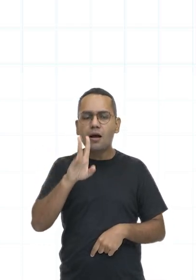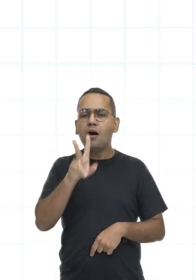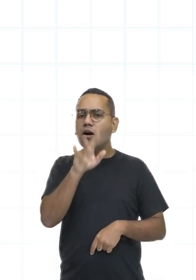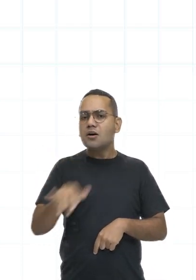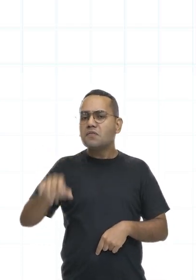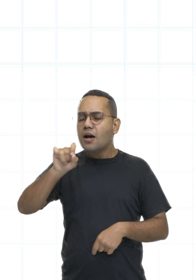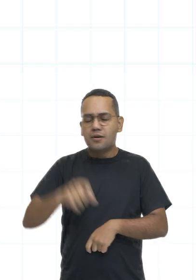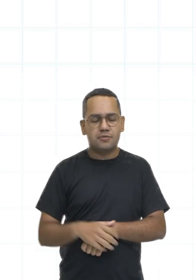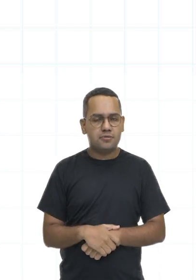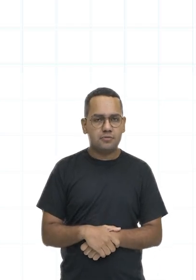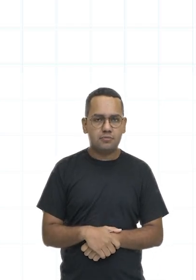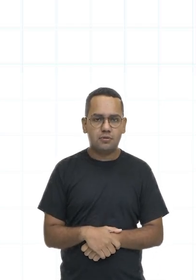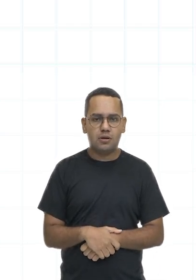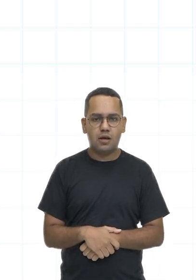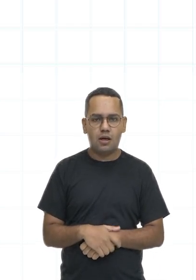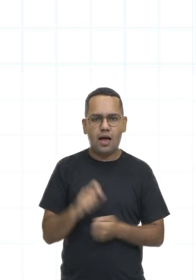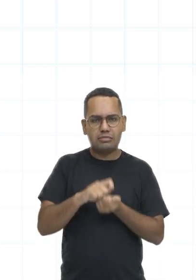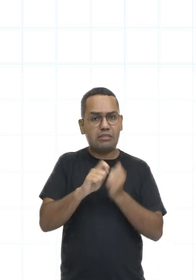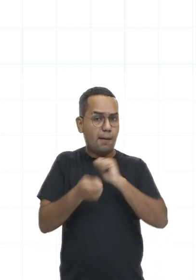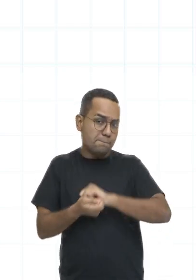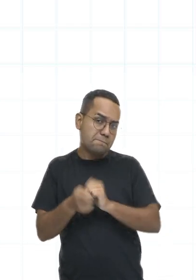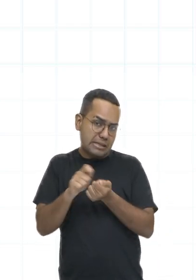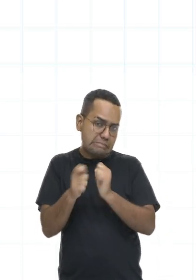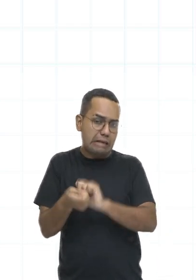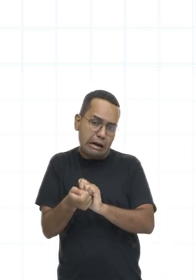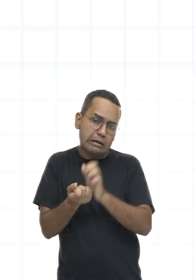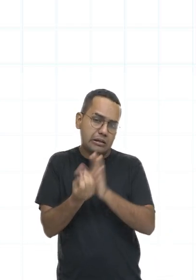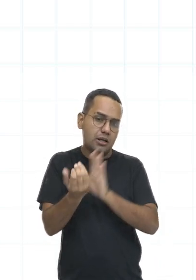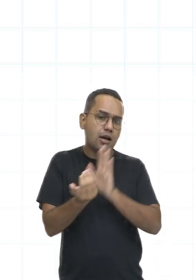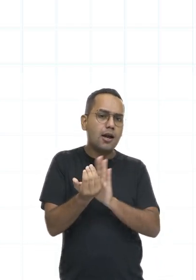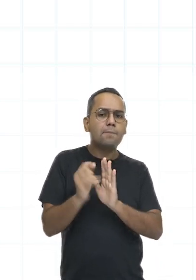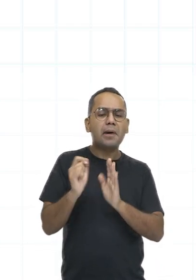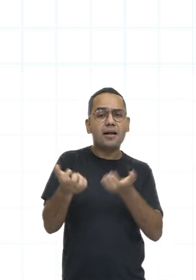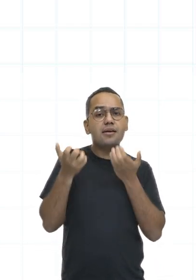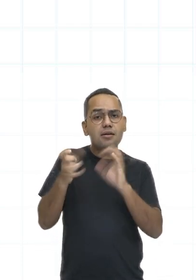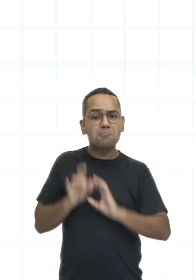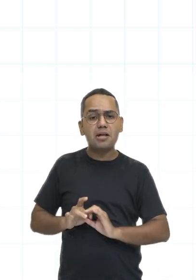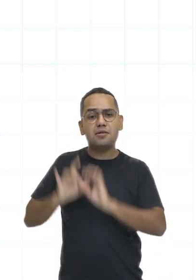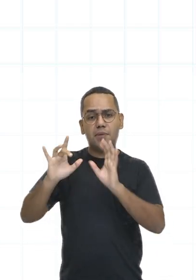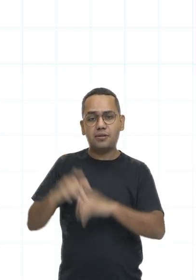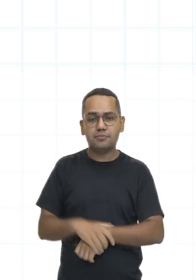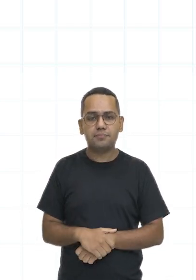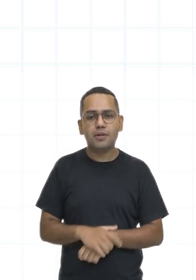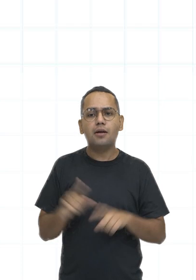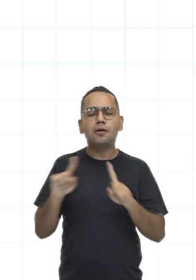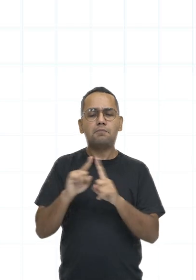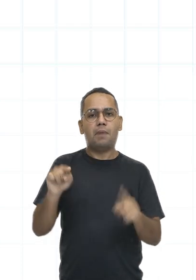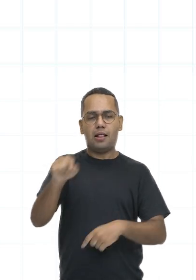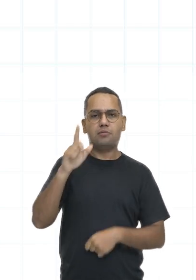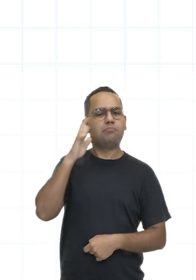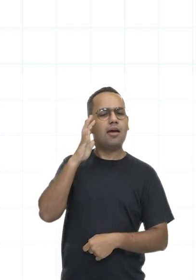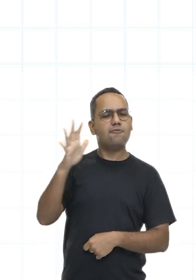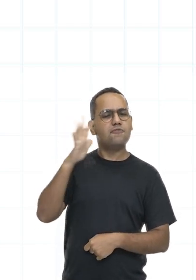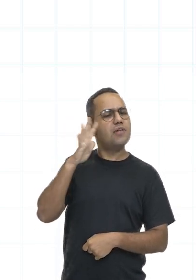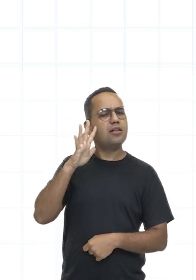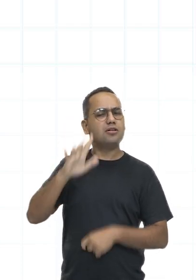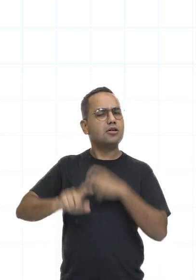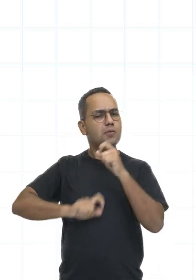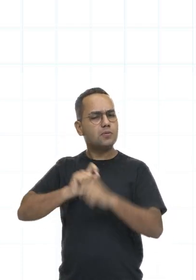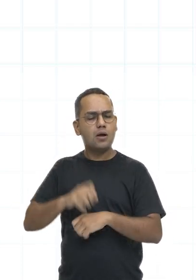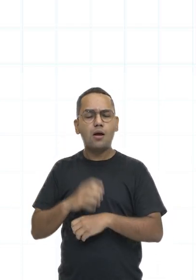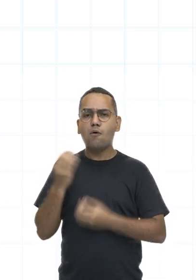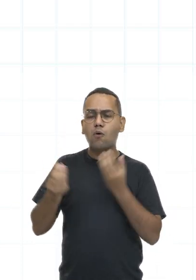para preservar sua liberdade, o que traz uma reflexão sobre o custo das relações humanas